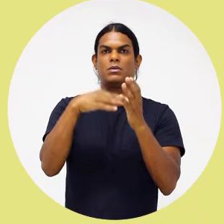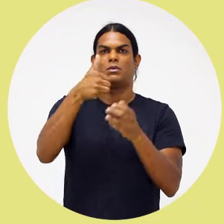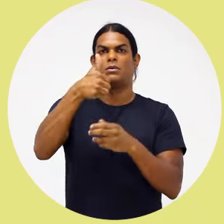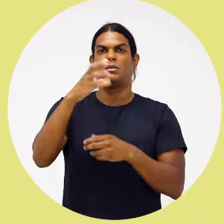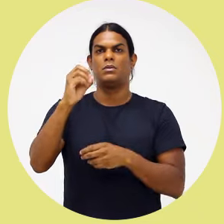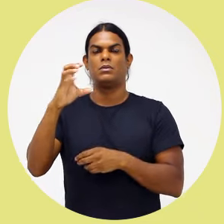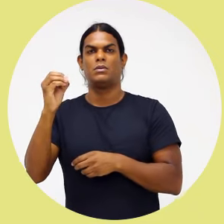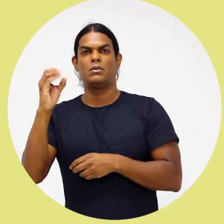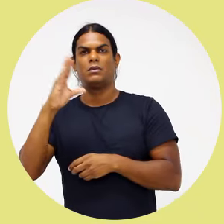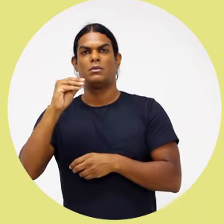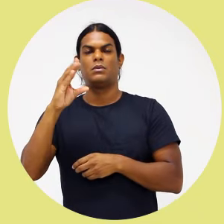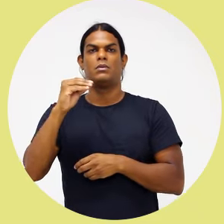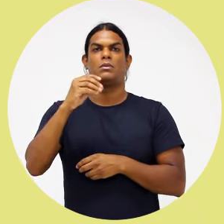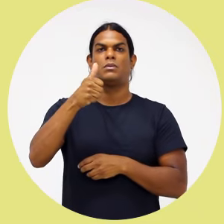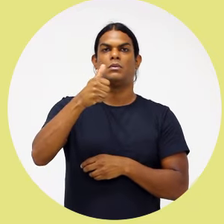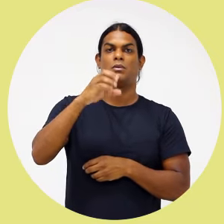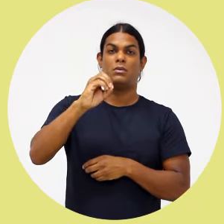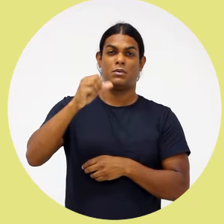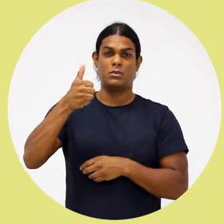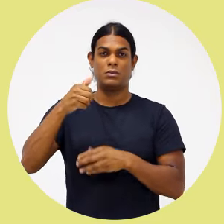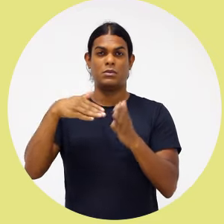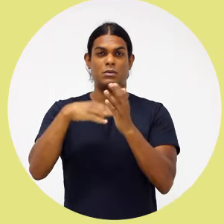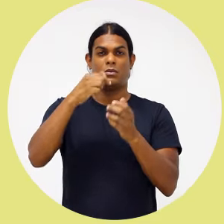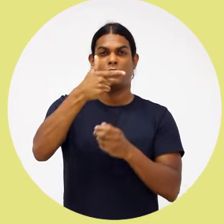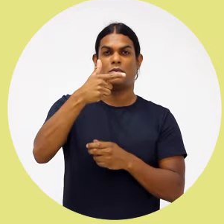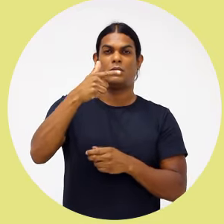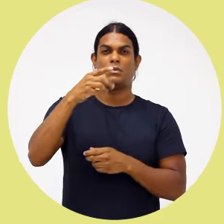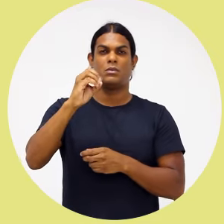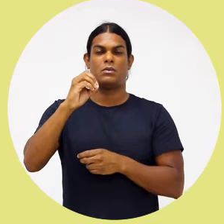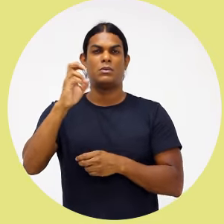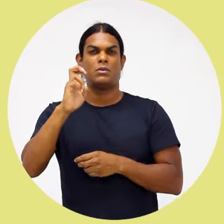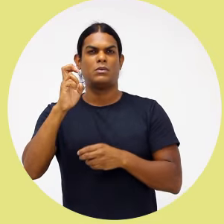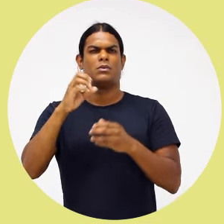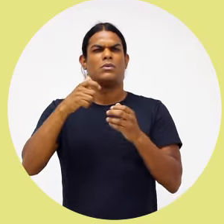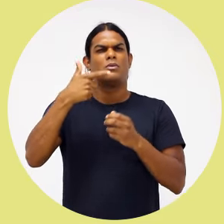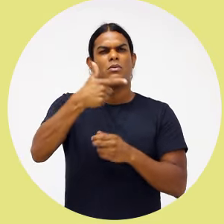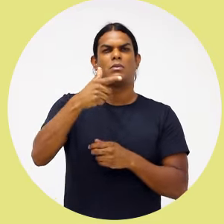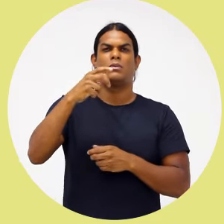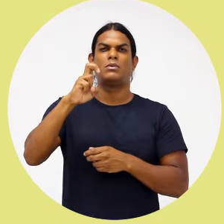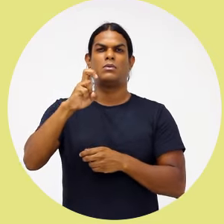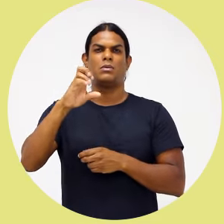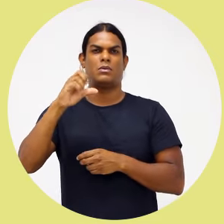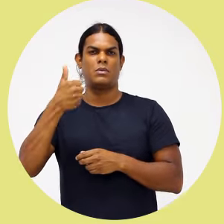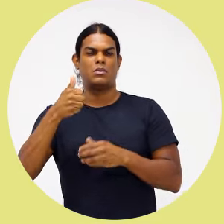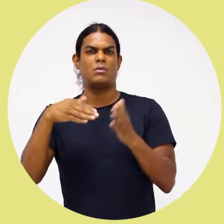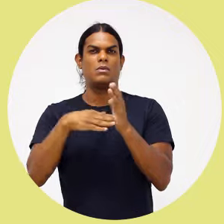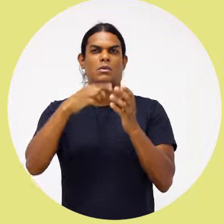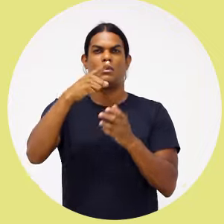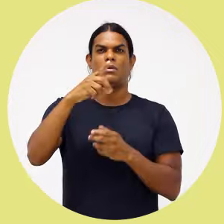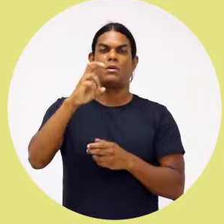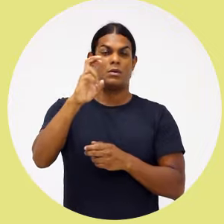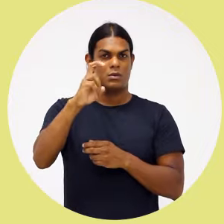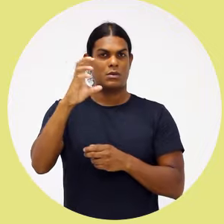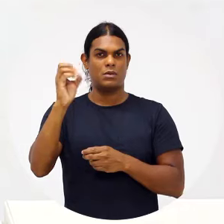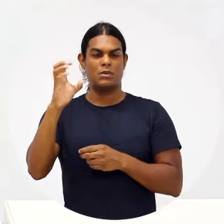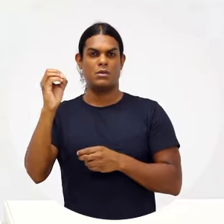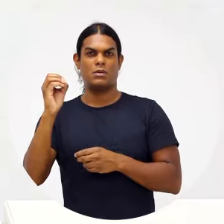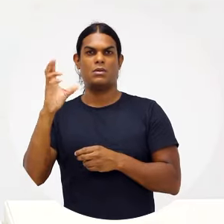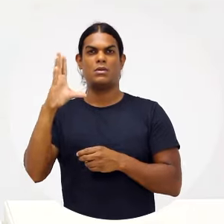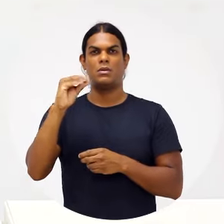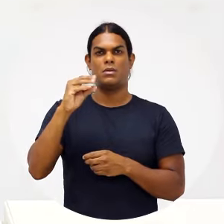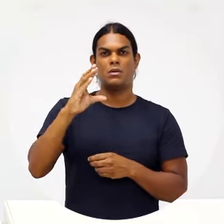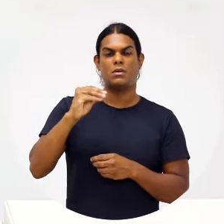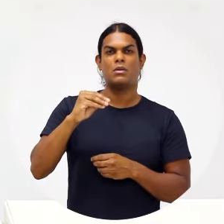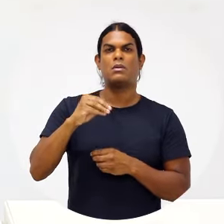100 empregados, de 101 a 205, de 251 a 500 empregados. Então, nós